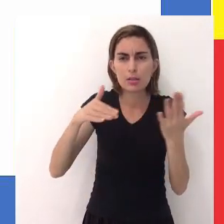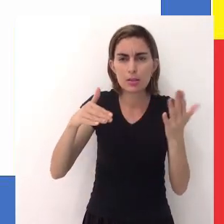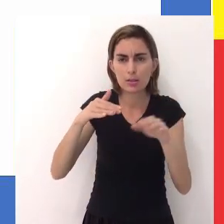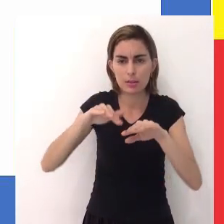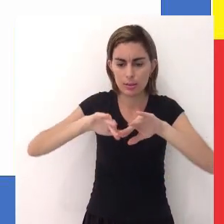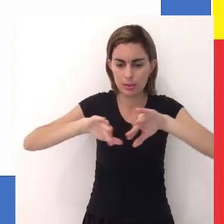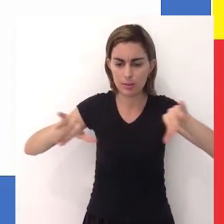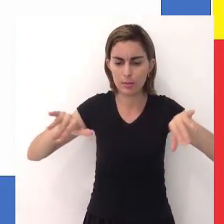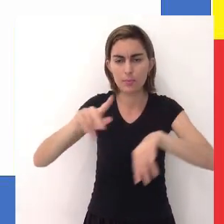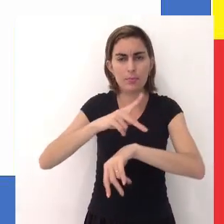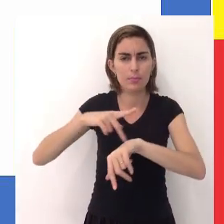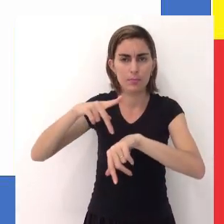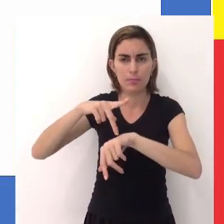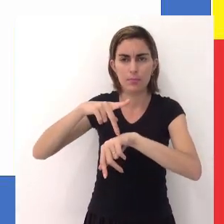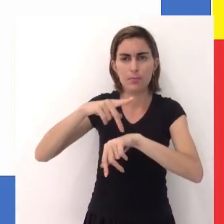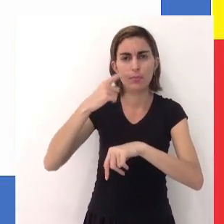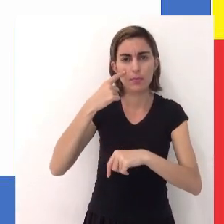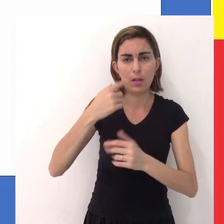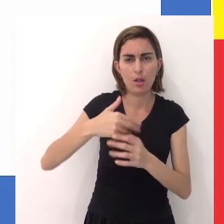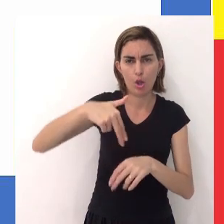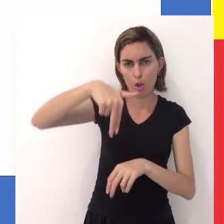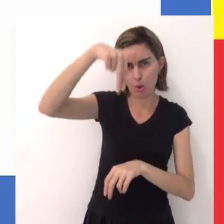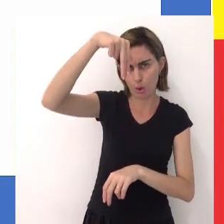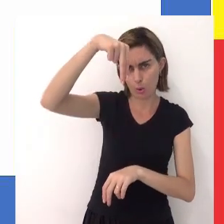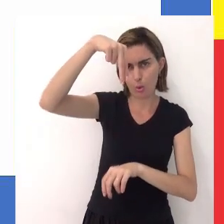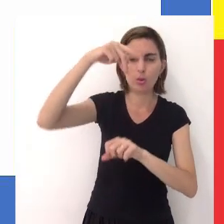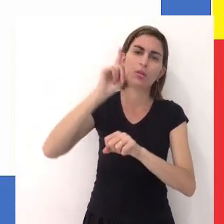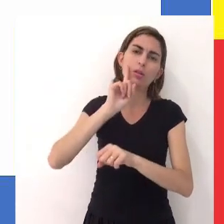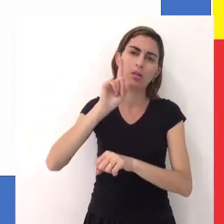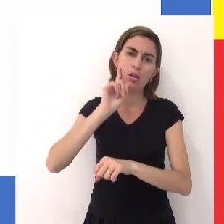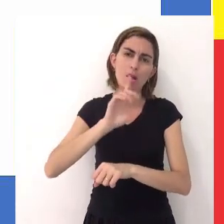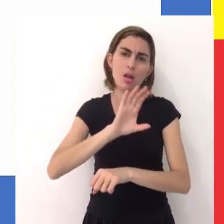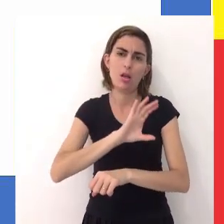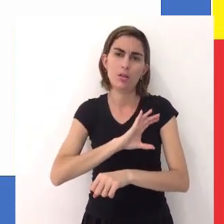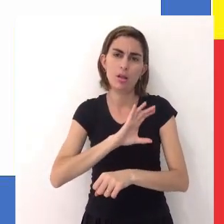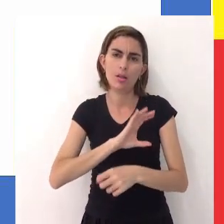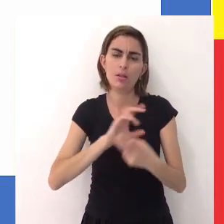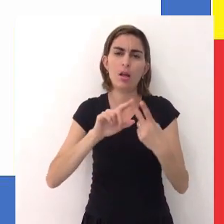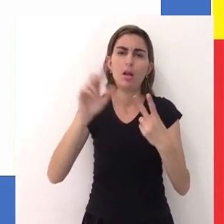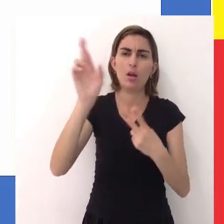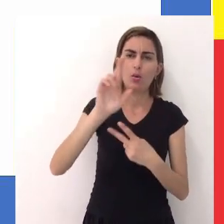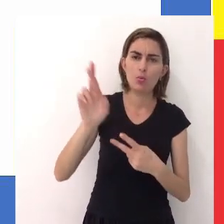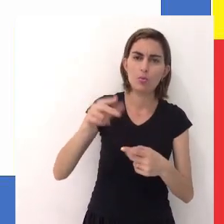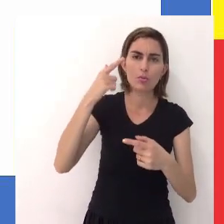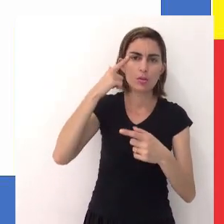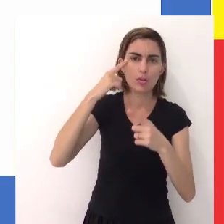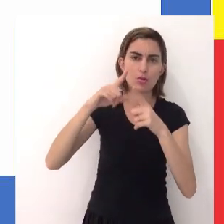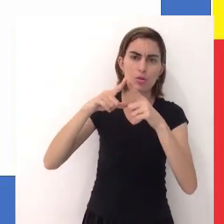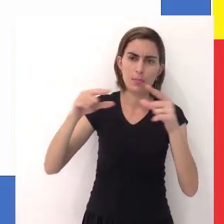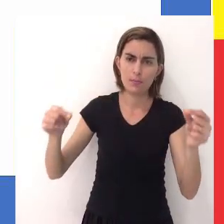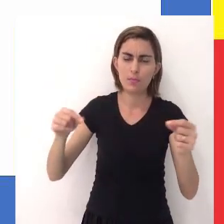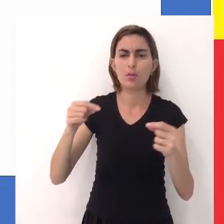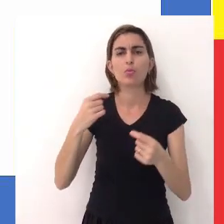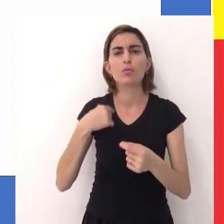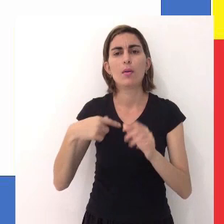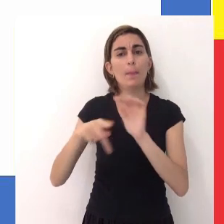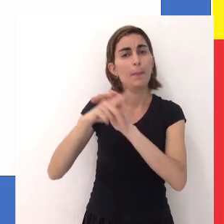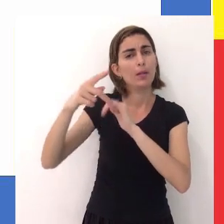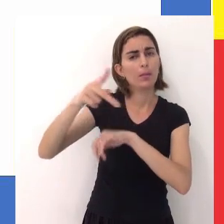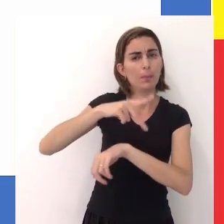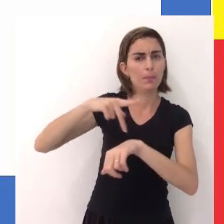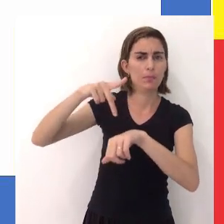países. Então, como eu falei para vocês, a parte norte, Estados Unidos, Canadá, Europa, Rússia, Japão, tá? Fazem parte